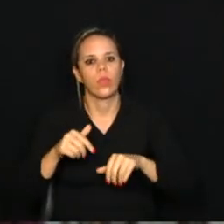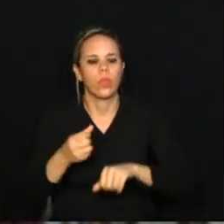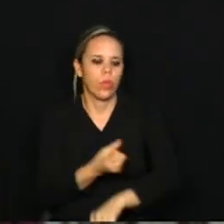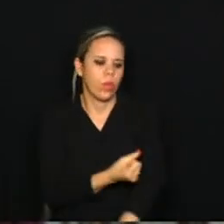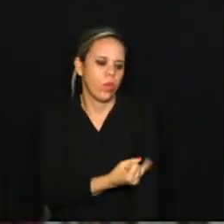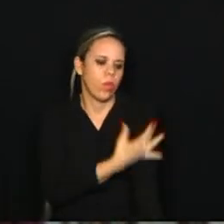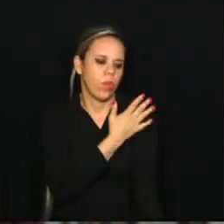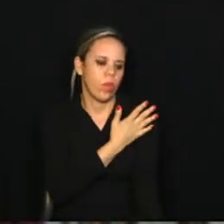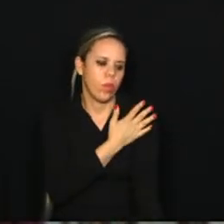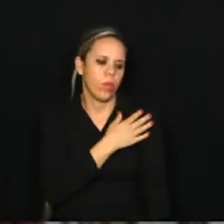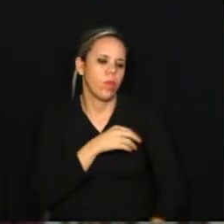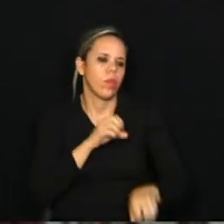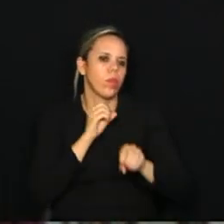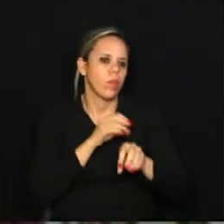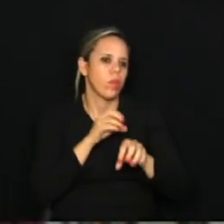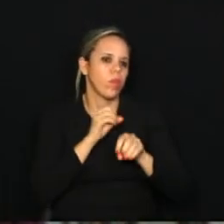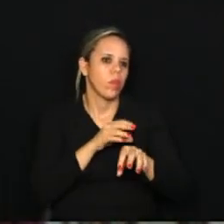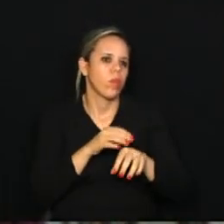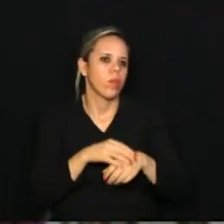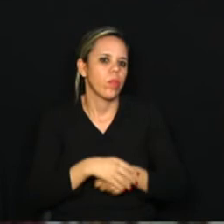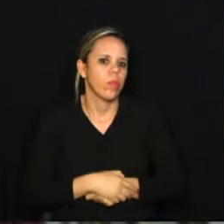educação, né?